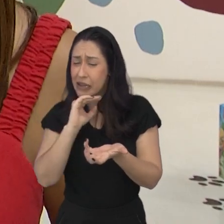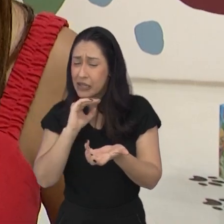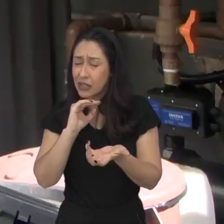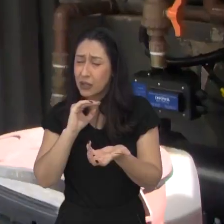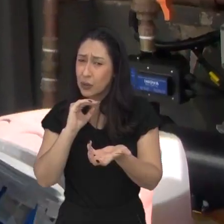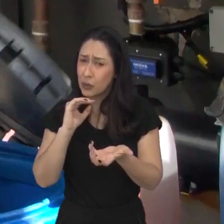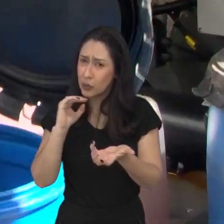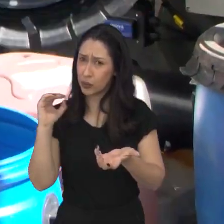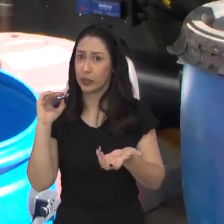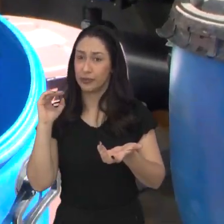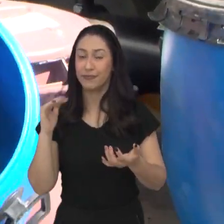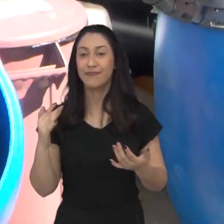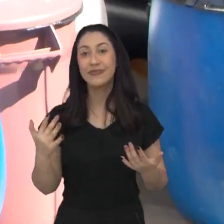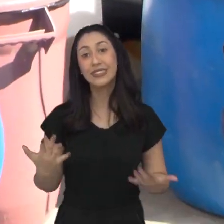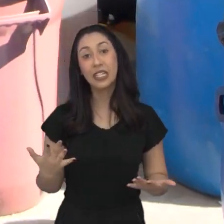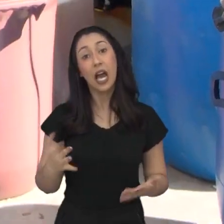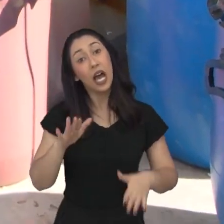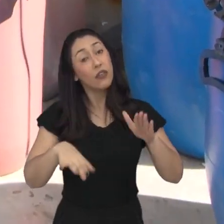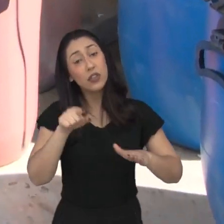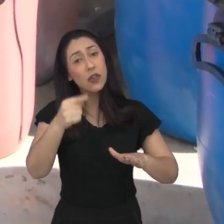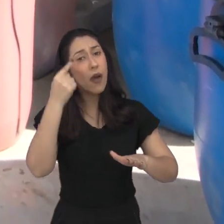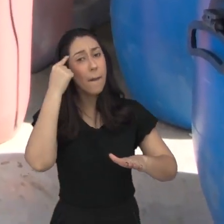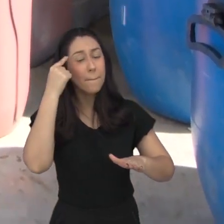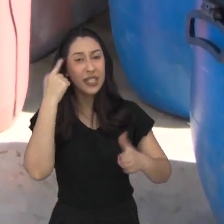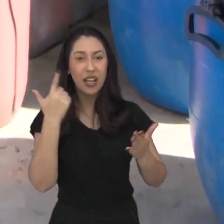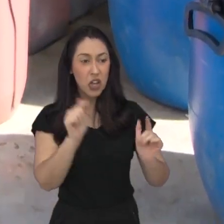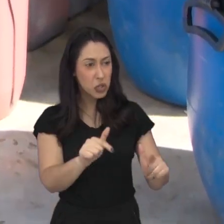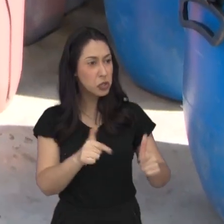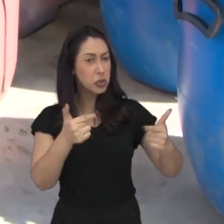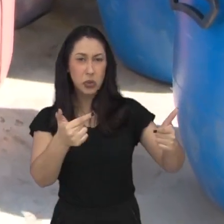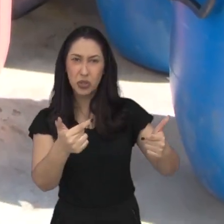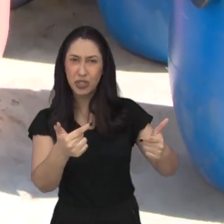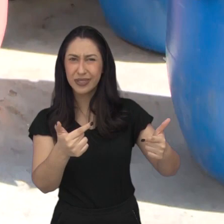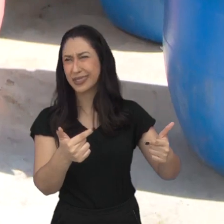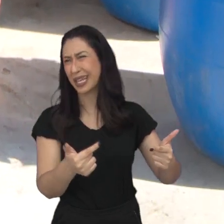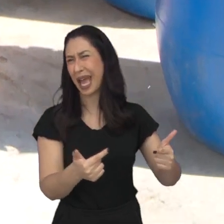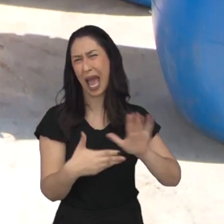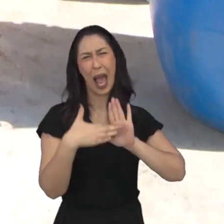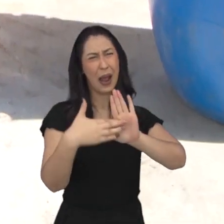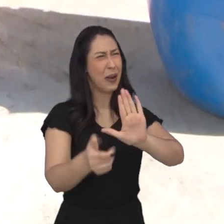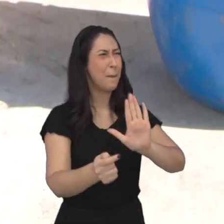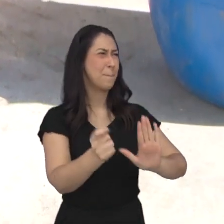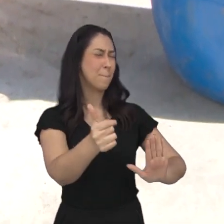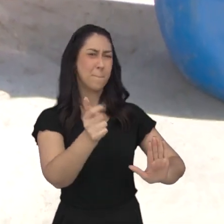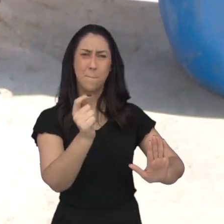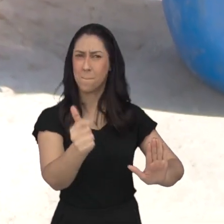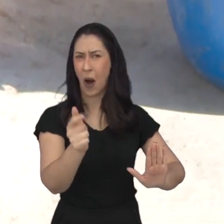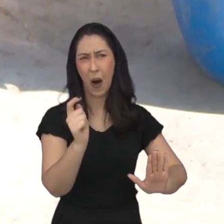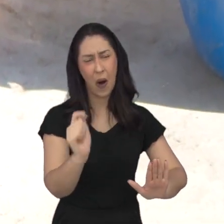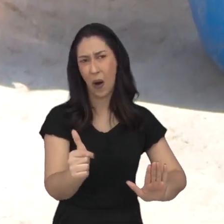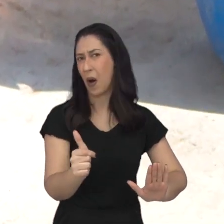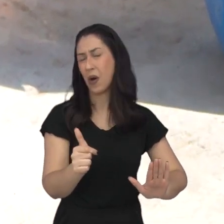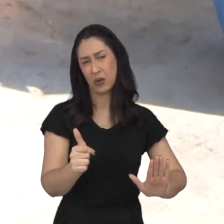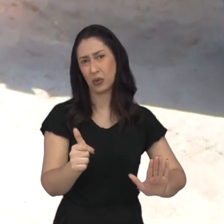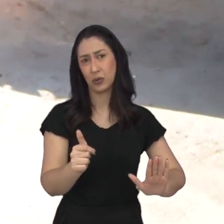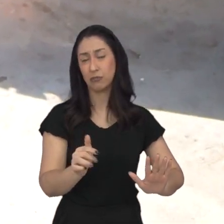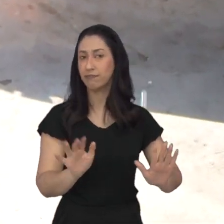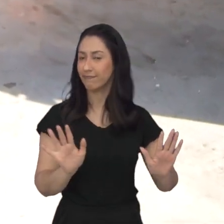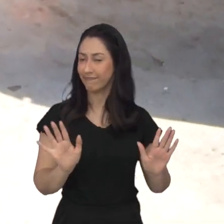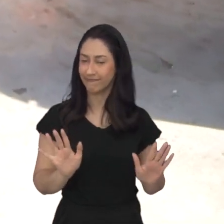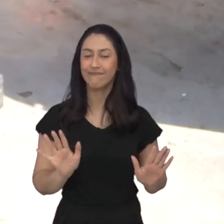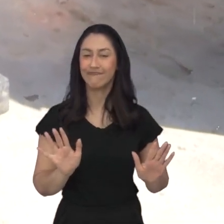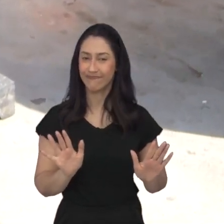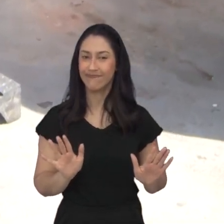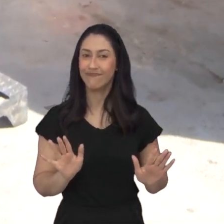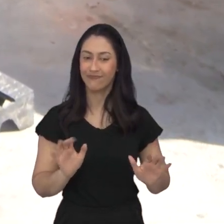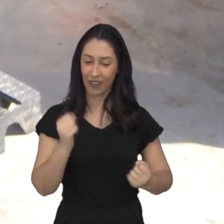mudança climática. Você pode até pensar que iniciativas como a do Felipe tem pouco resultado diante dos impactos provocados